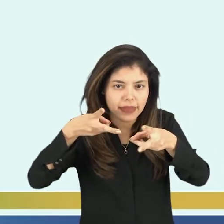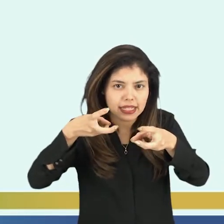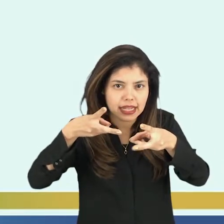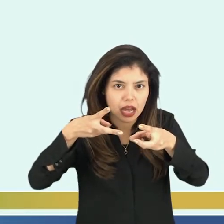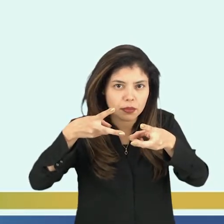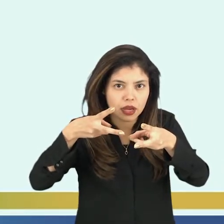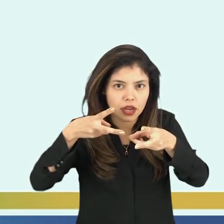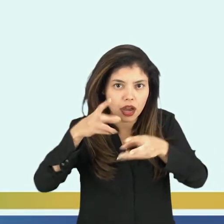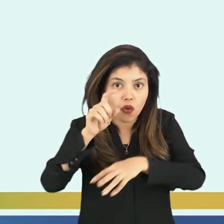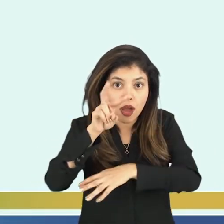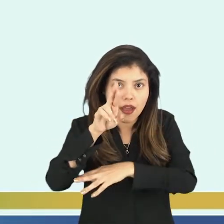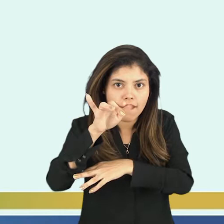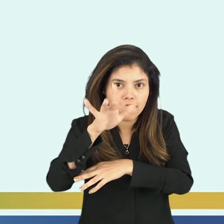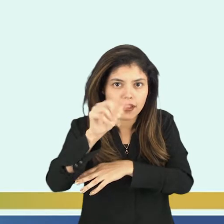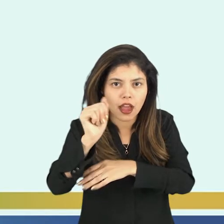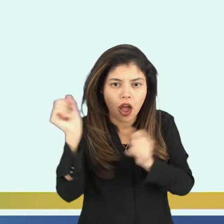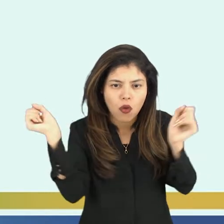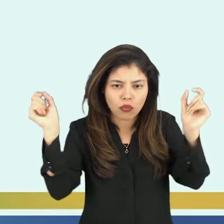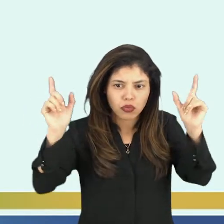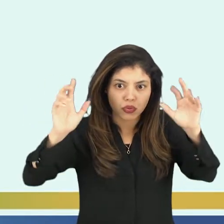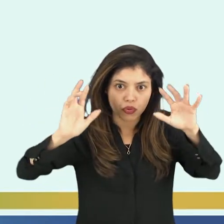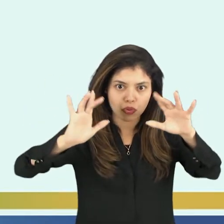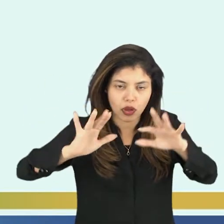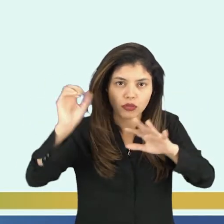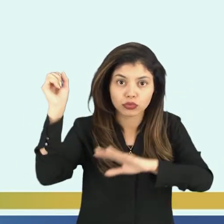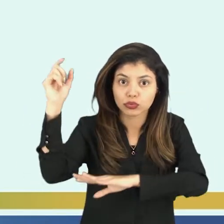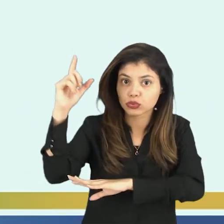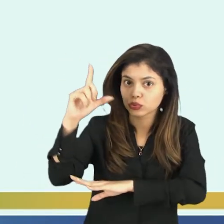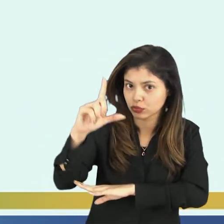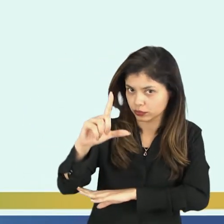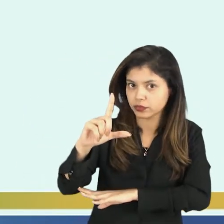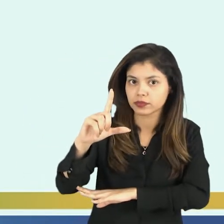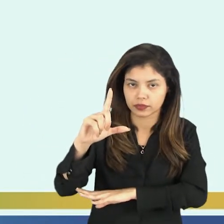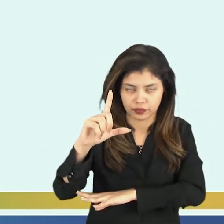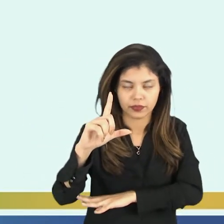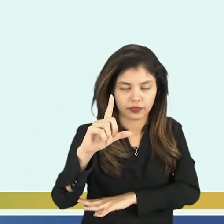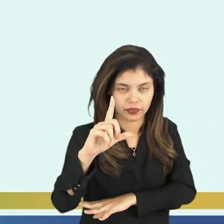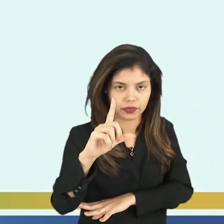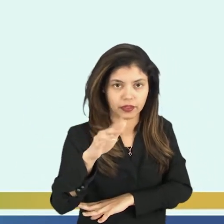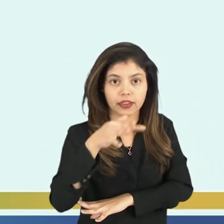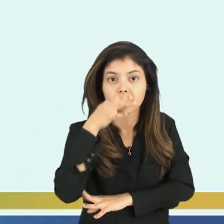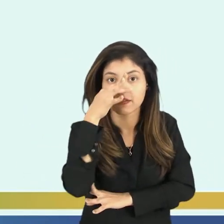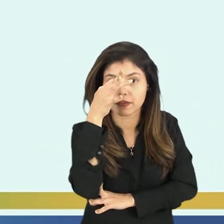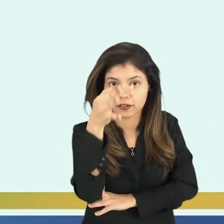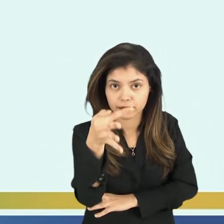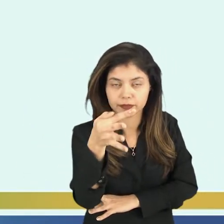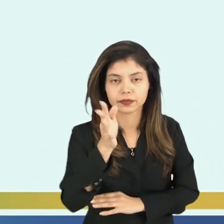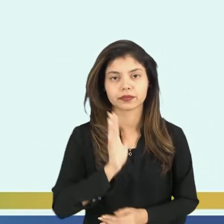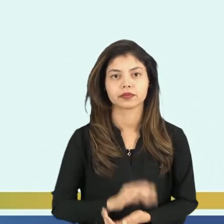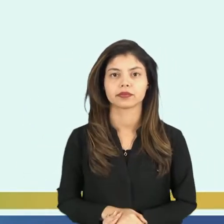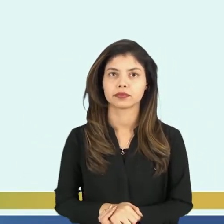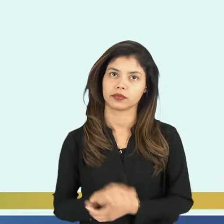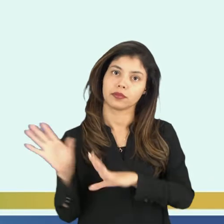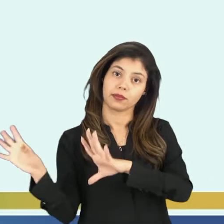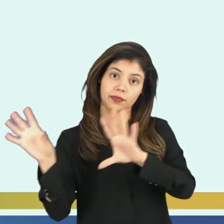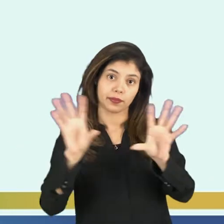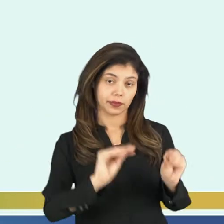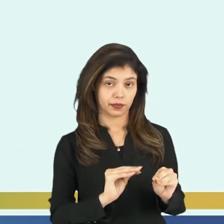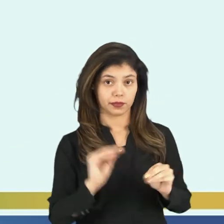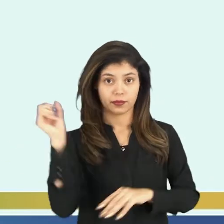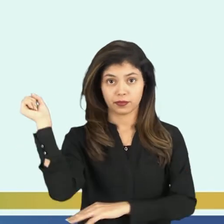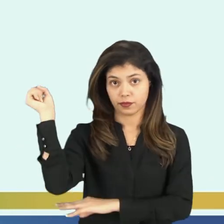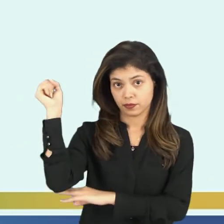esse reflexo, esses raios que o Sol reflete na flor. E aí eu trouxe